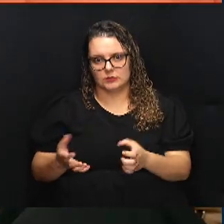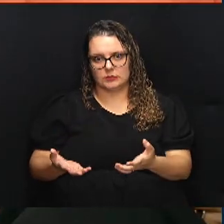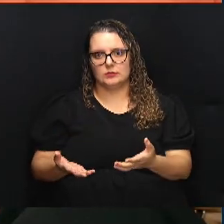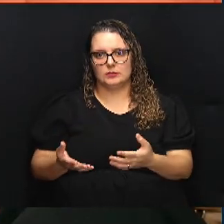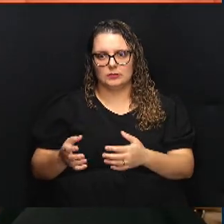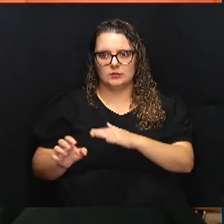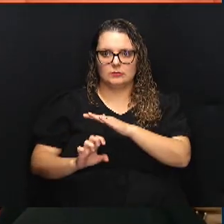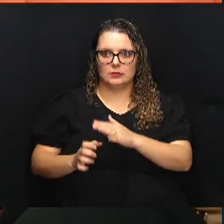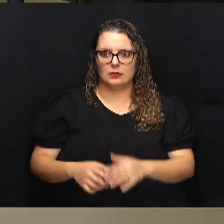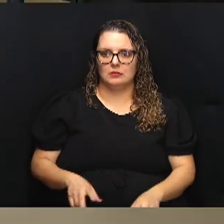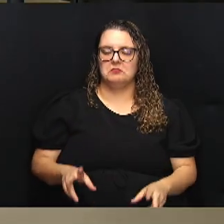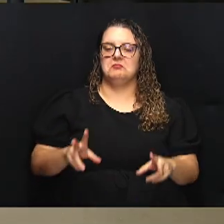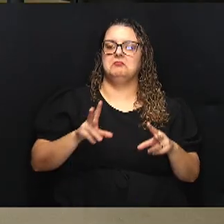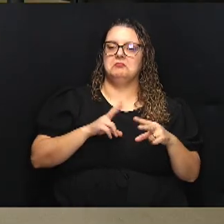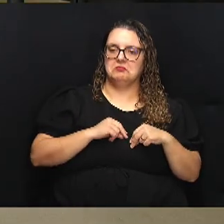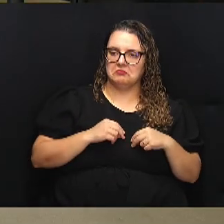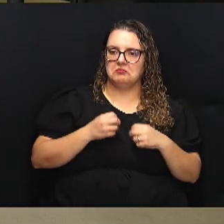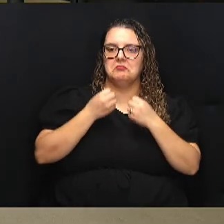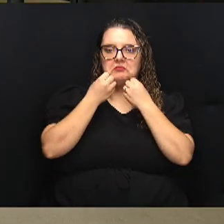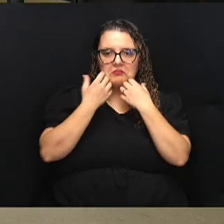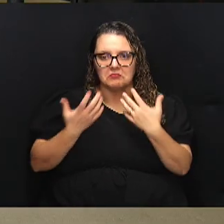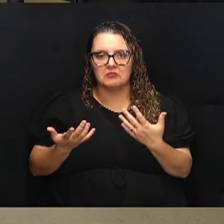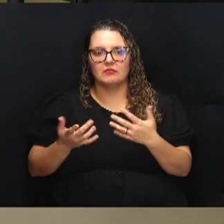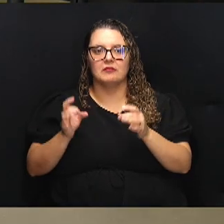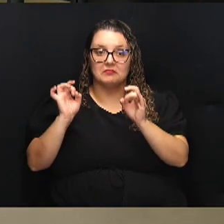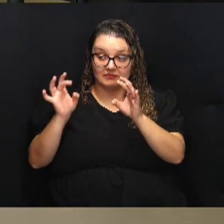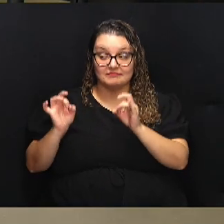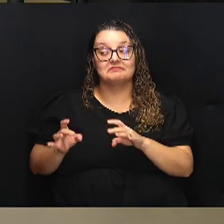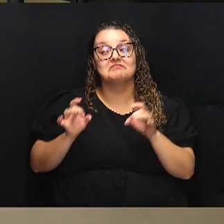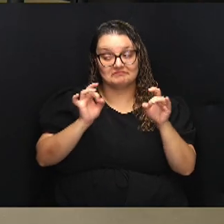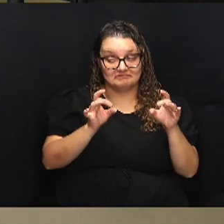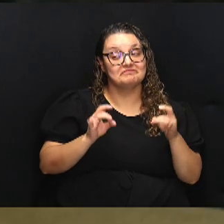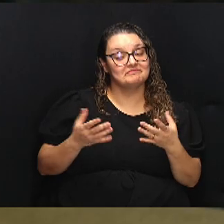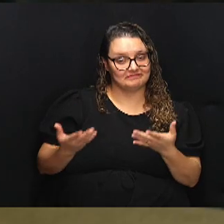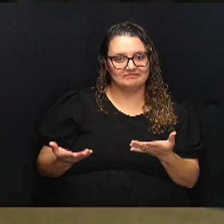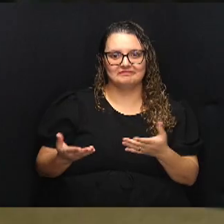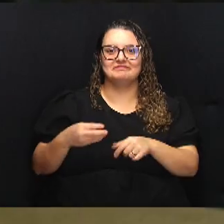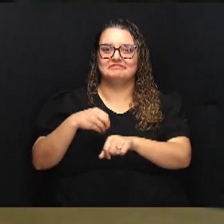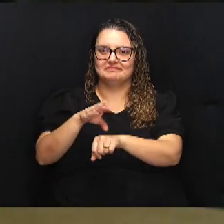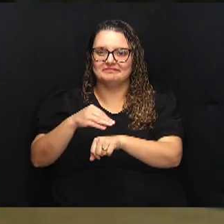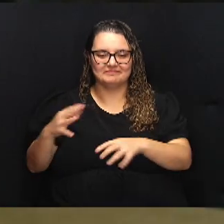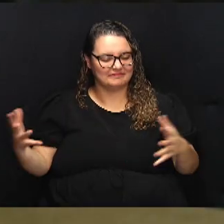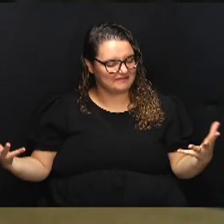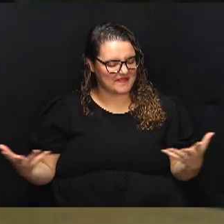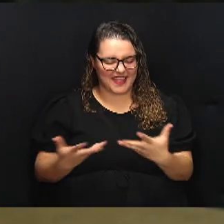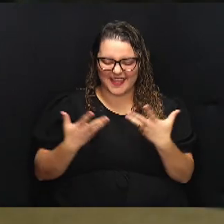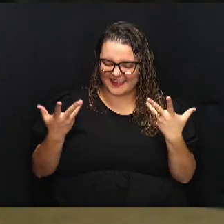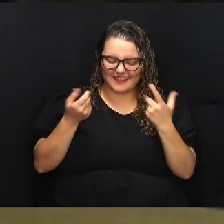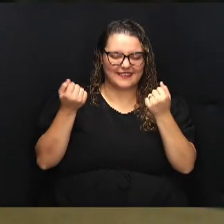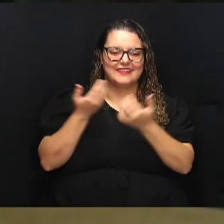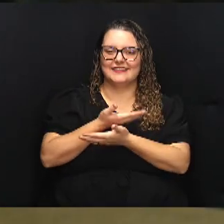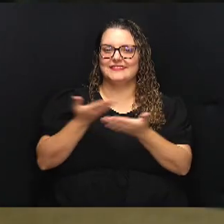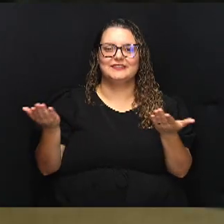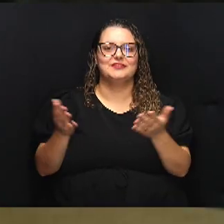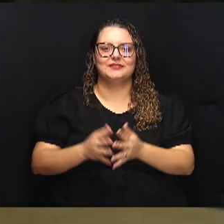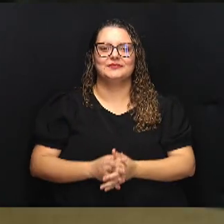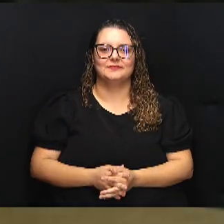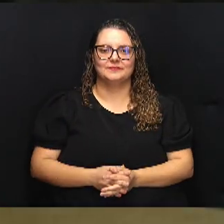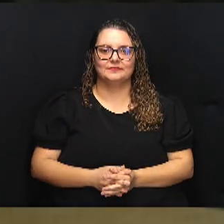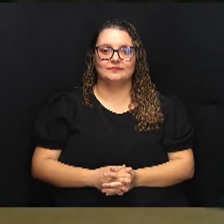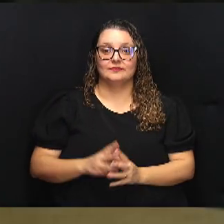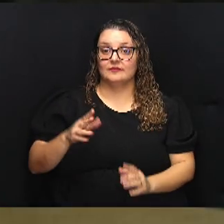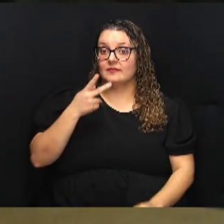negócio. Muito bem, olha só, especialistas, né, aqui dando um show para você. Quando a gente